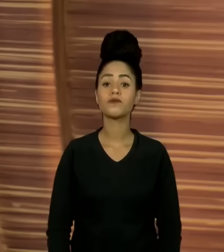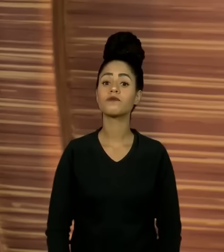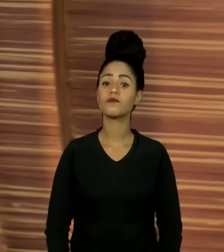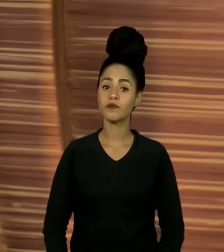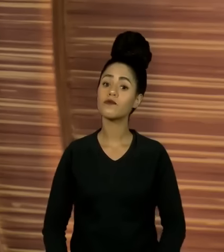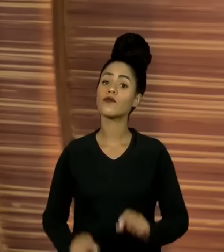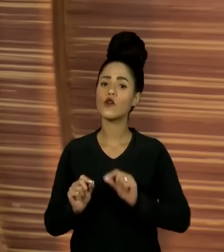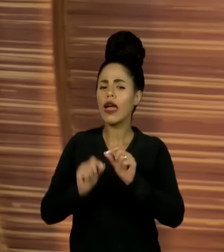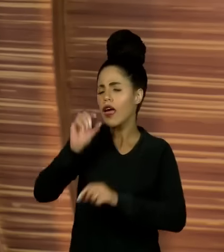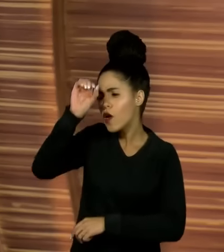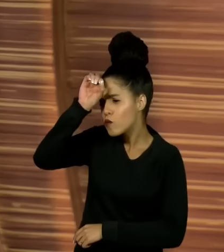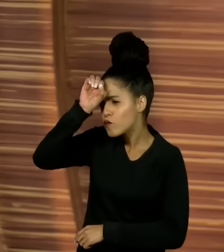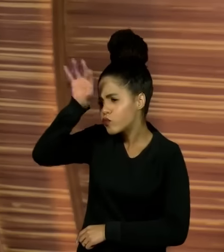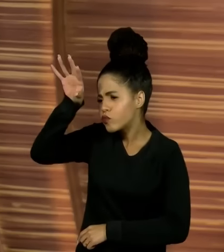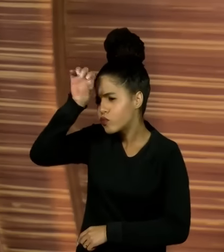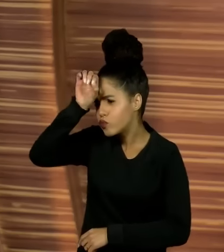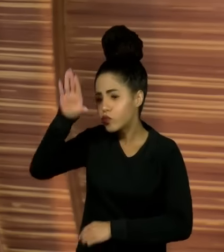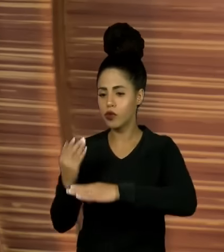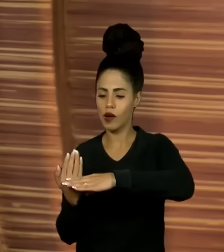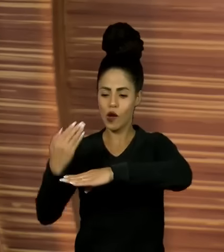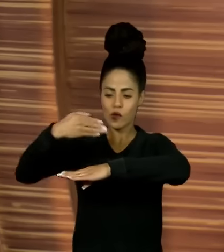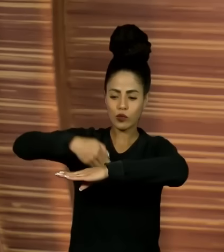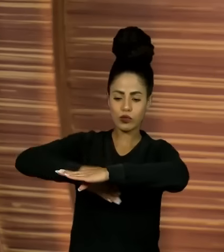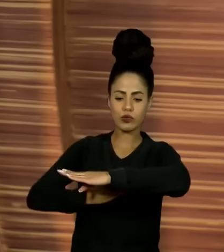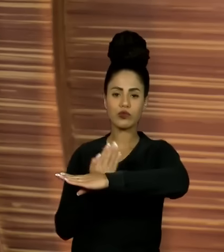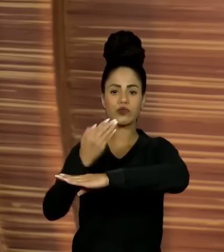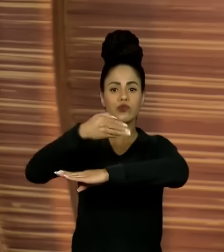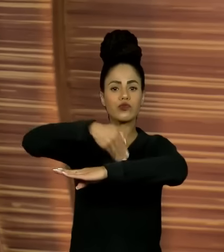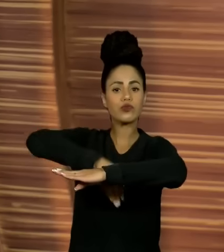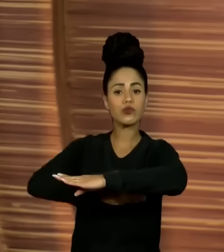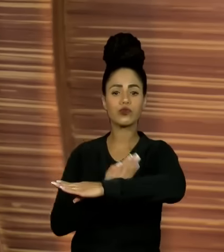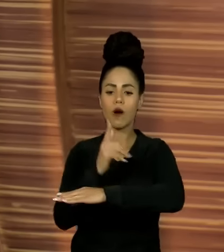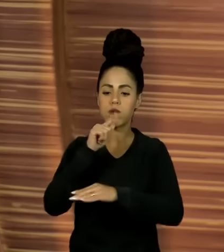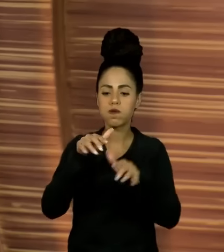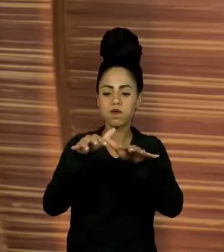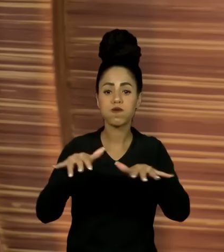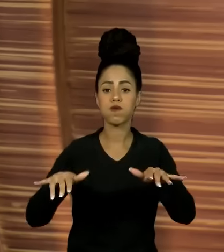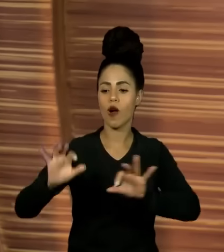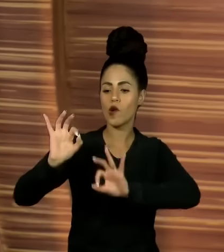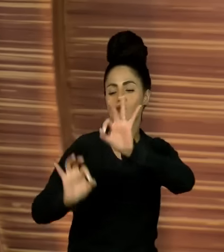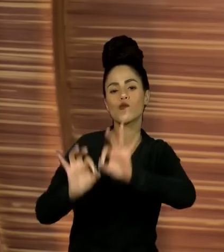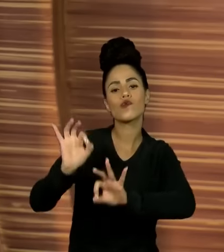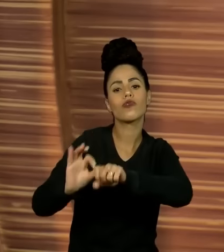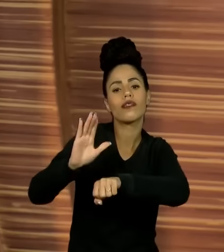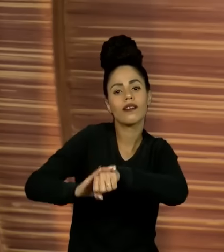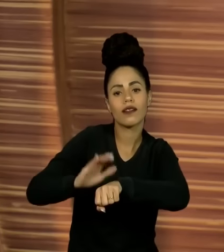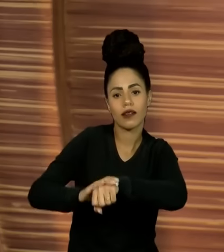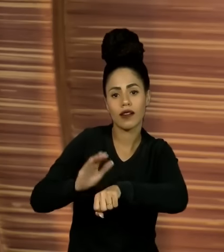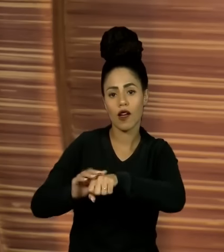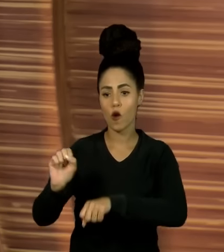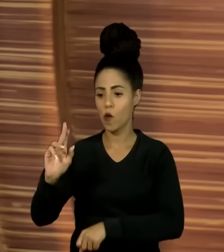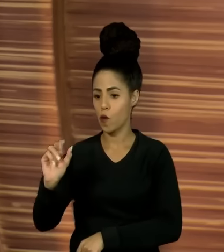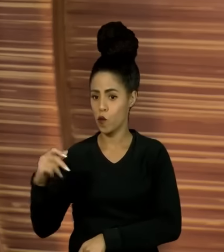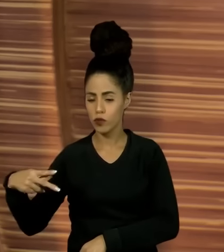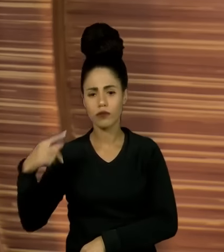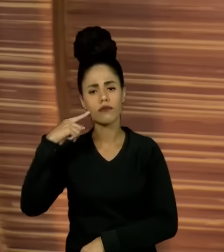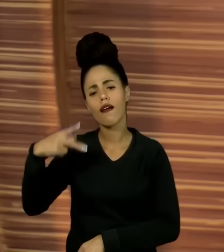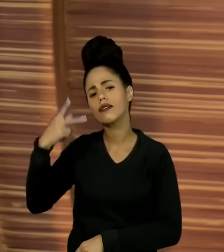Baleias e golfinhos como aliados da conservação dos oceanos. Um projeto desenvolvido na Universidade de São